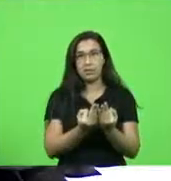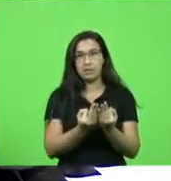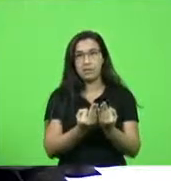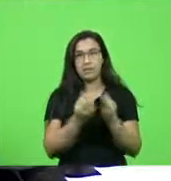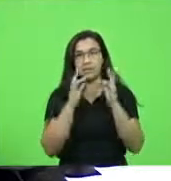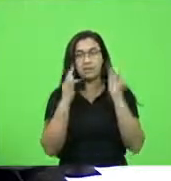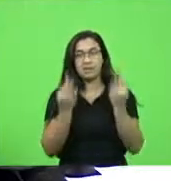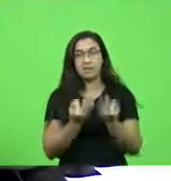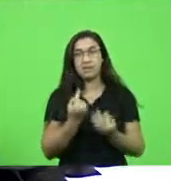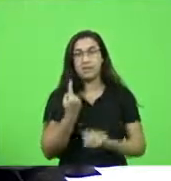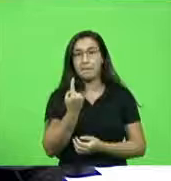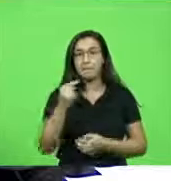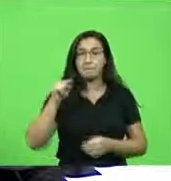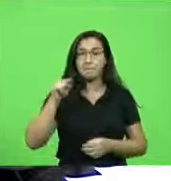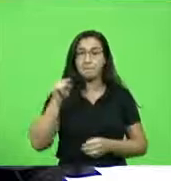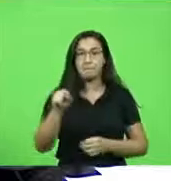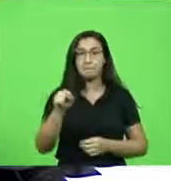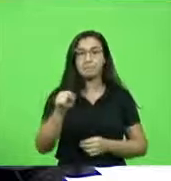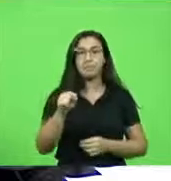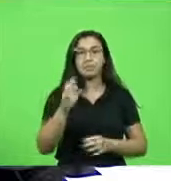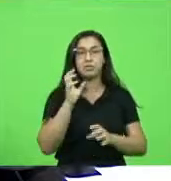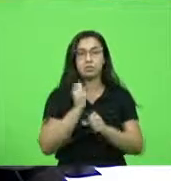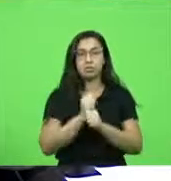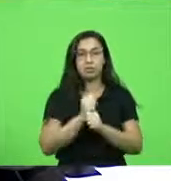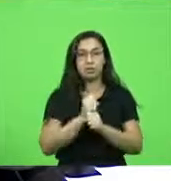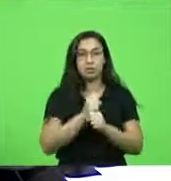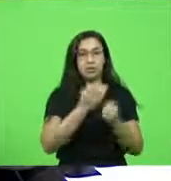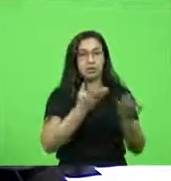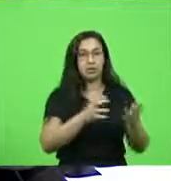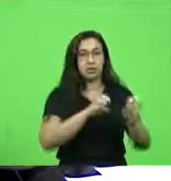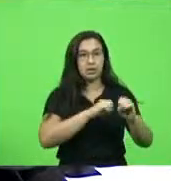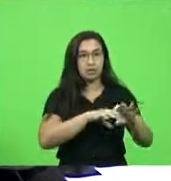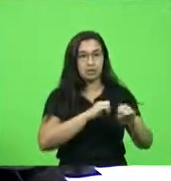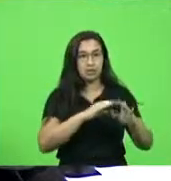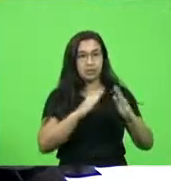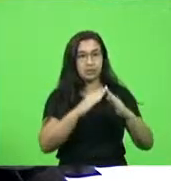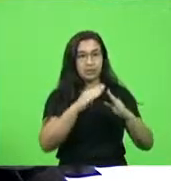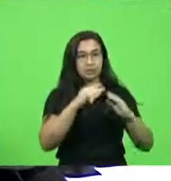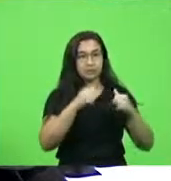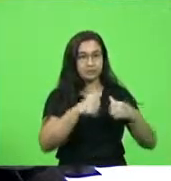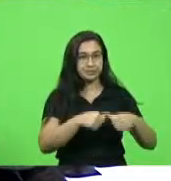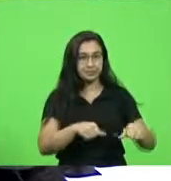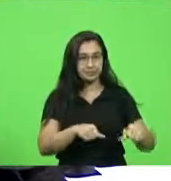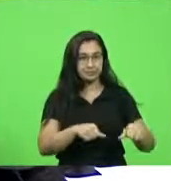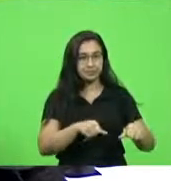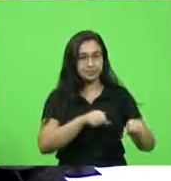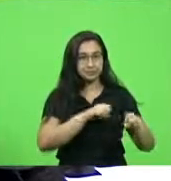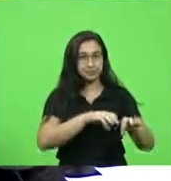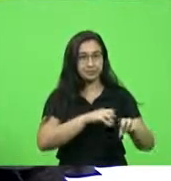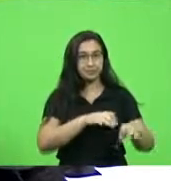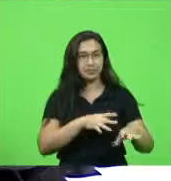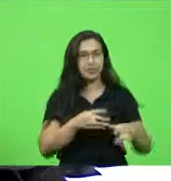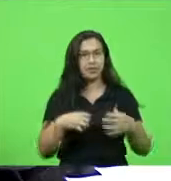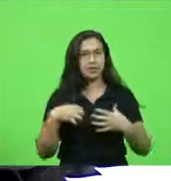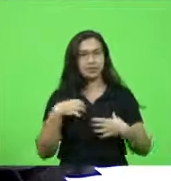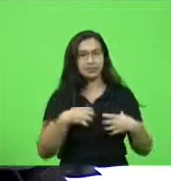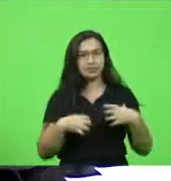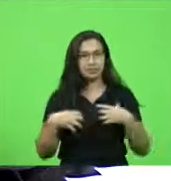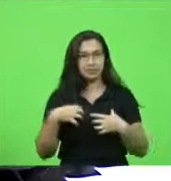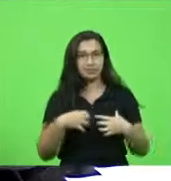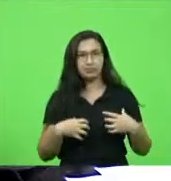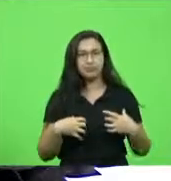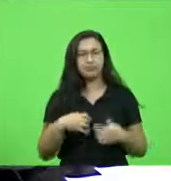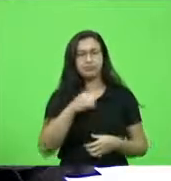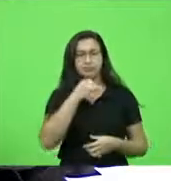1.000 famílias que fazem educação domiciliar e que estão vivendo em angústia, em aflição,